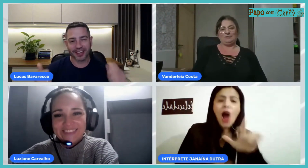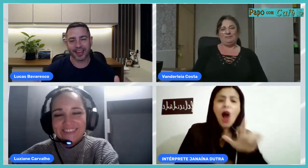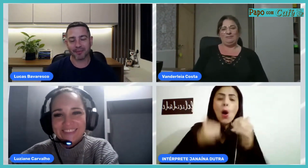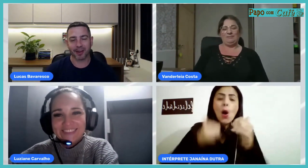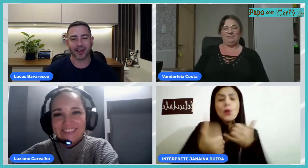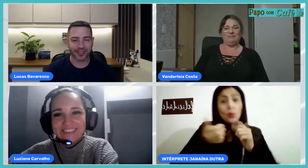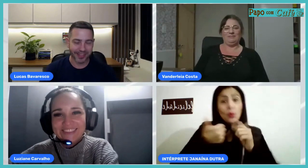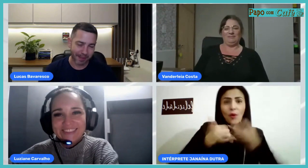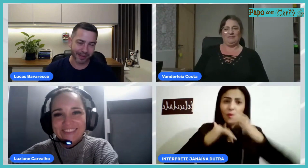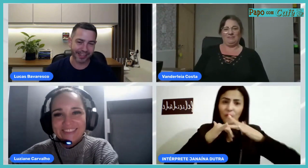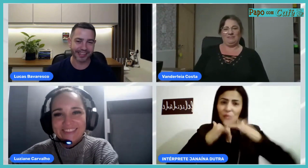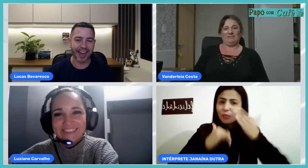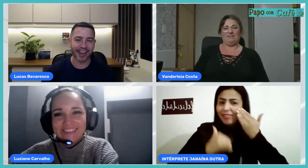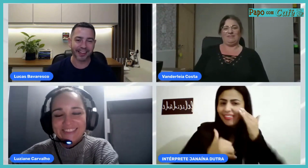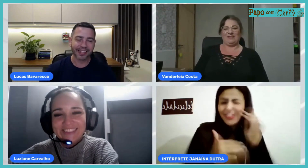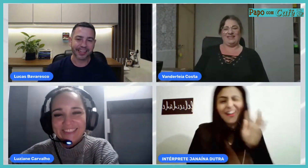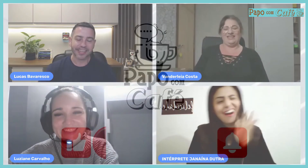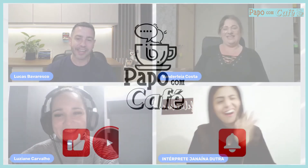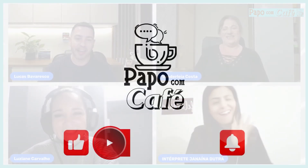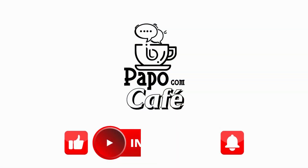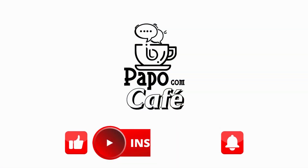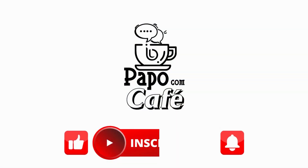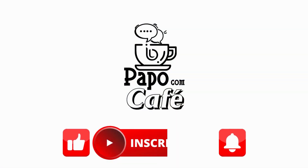me dão aquela moral de sempre aí, tá?